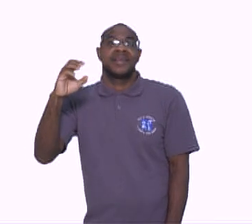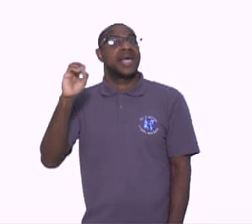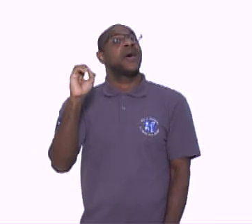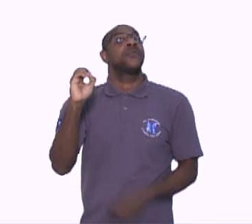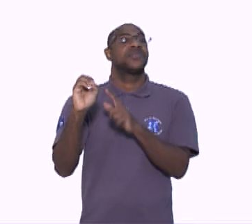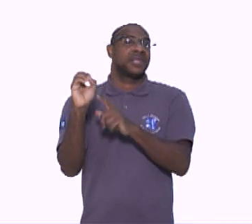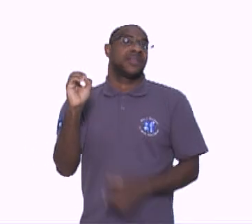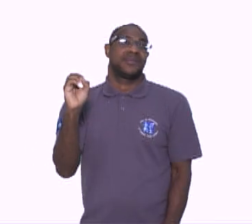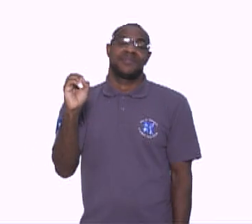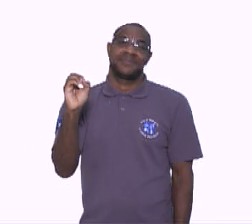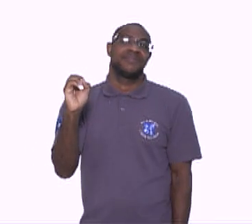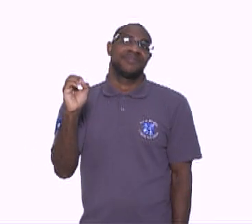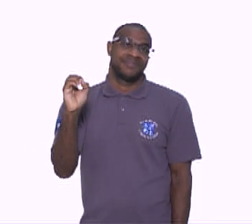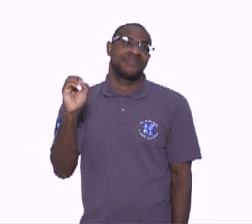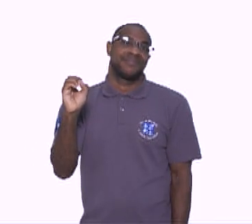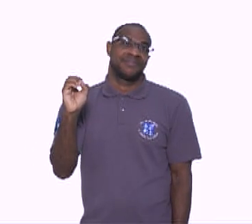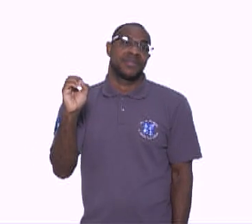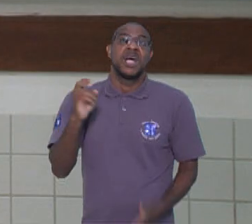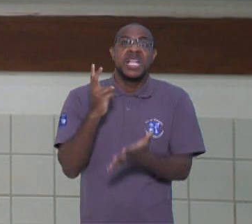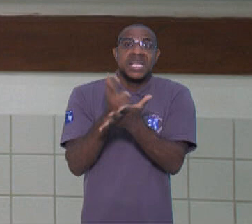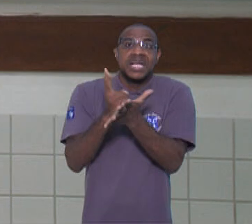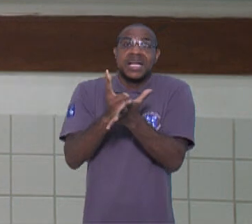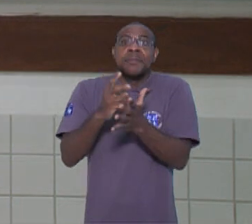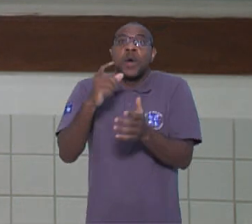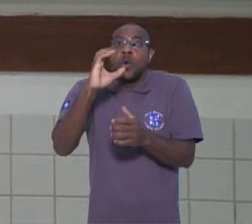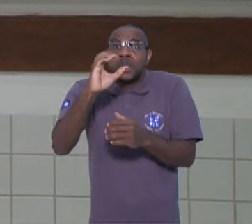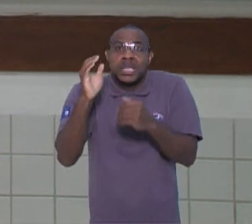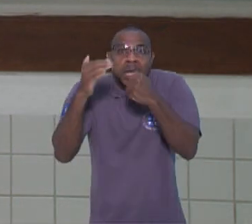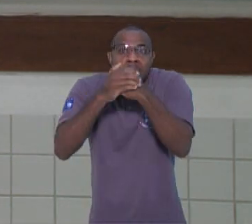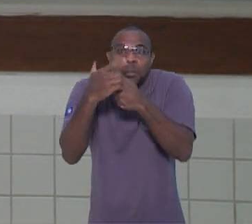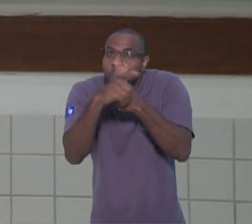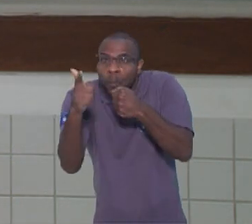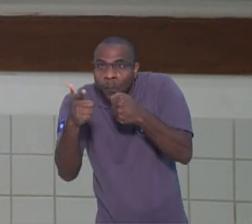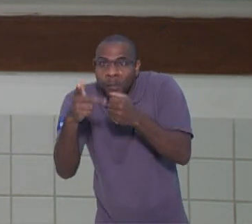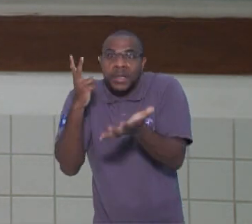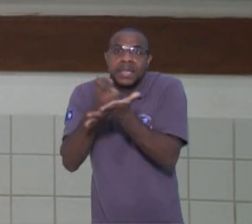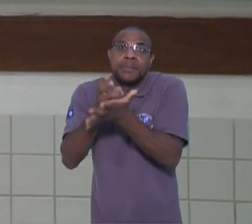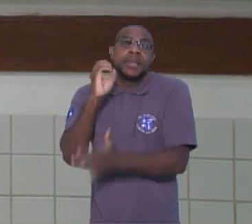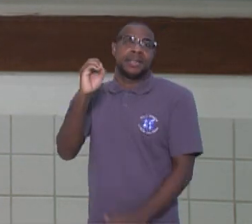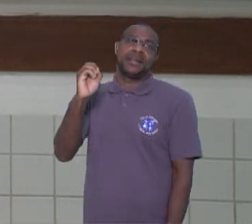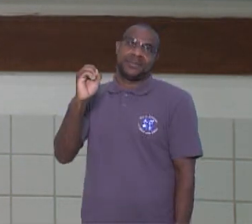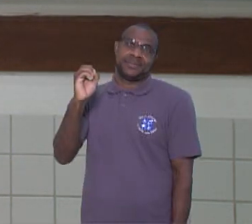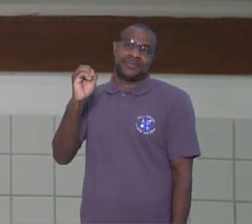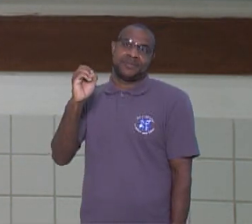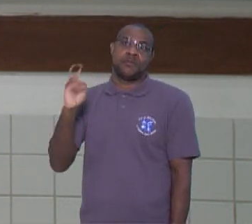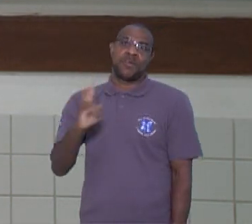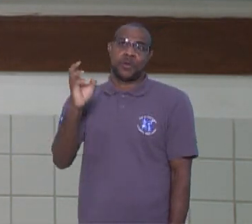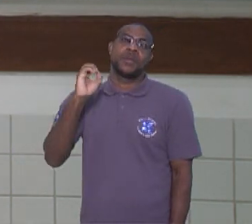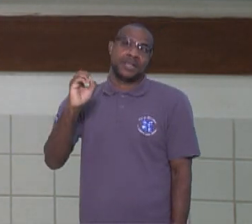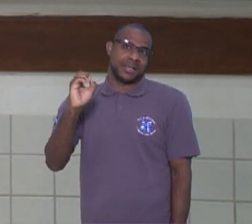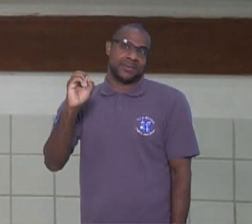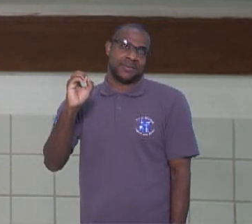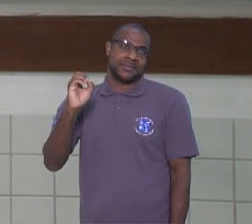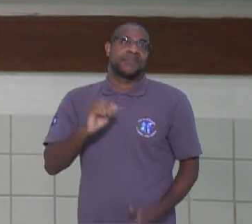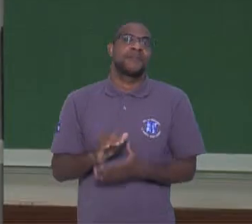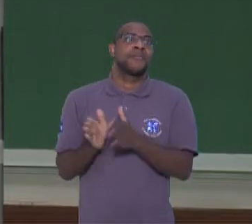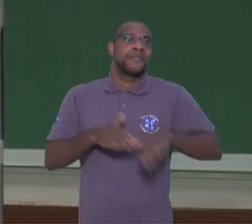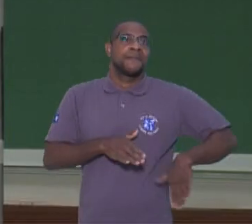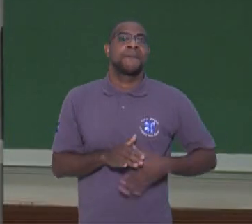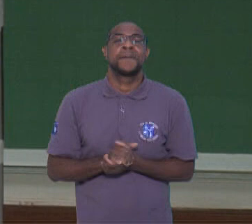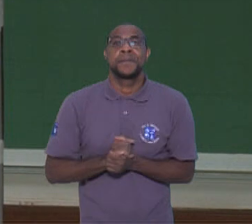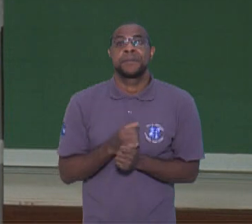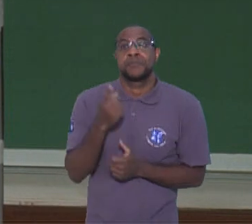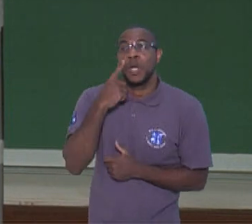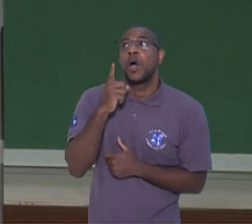ele não aparecer, sempre o valor dele é 0. Beleza? Olha só, outro exemplo. E